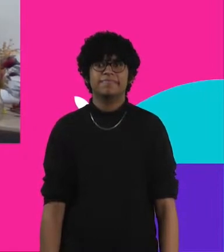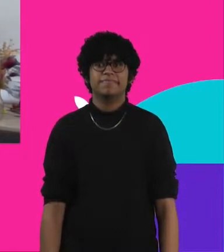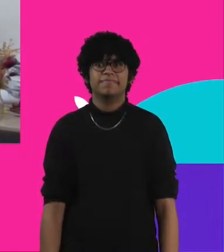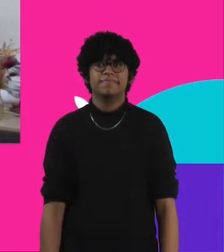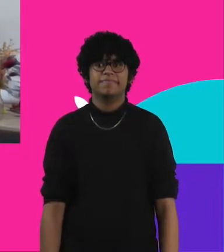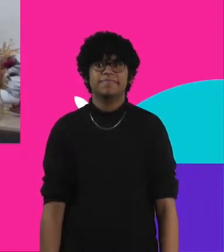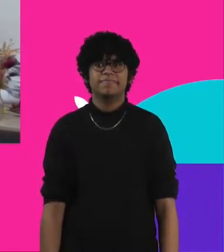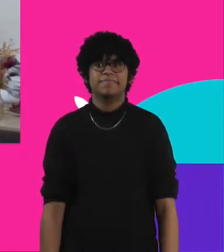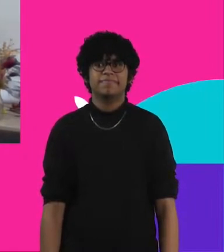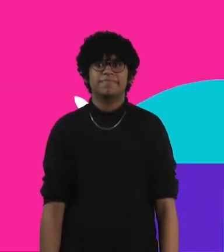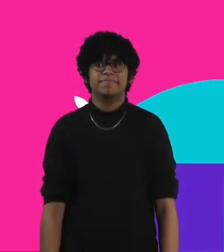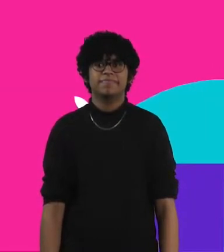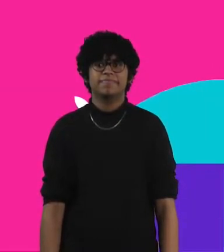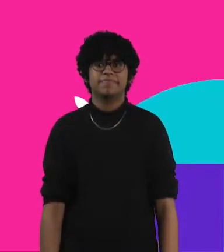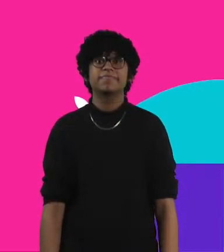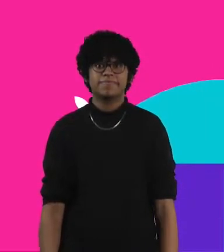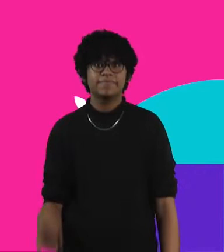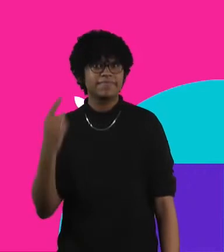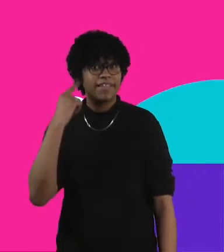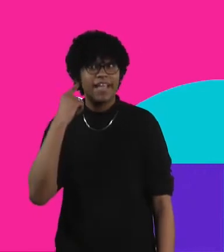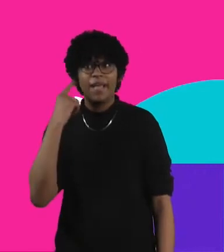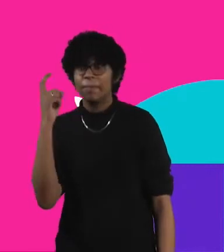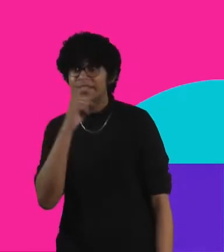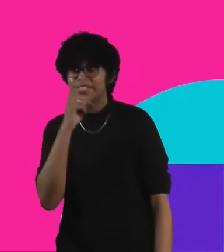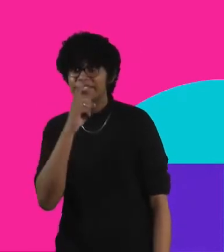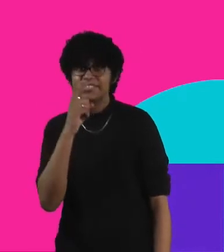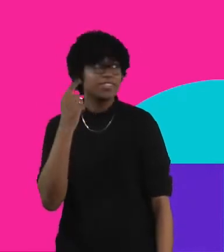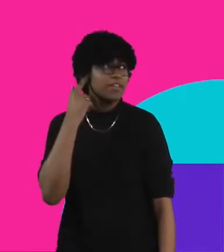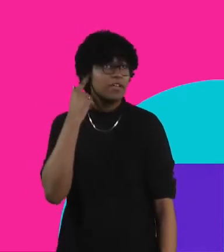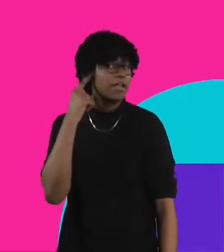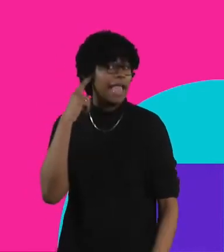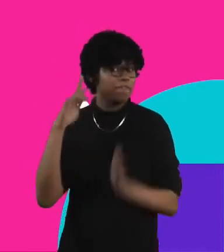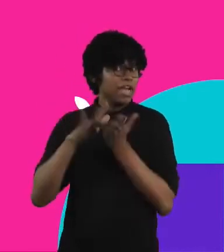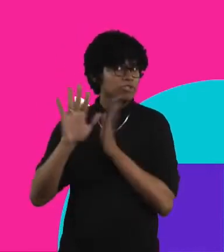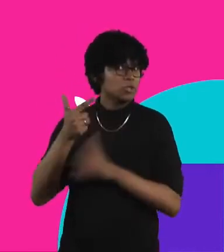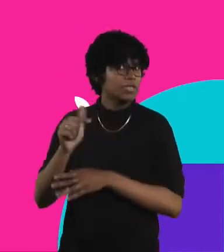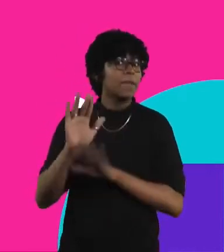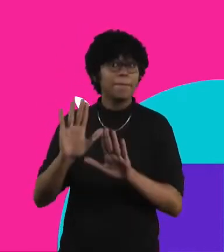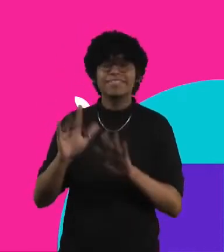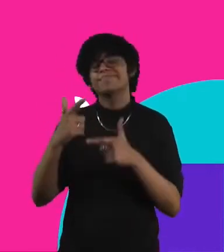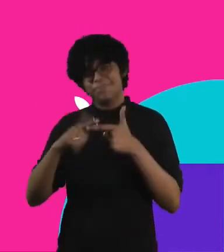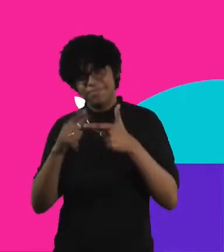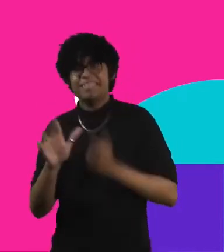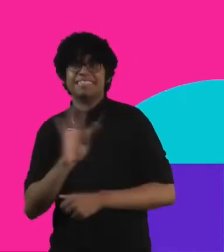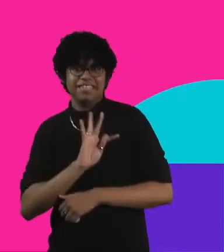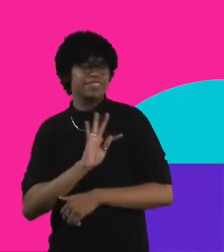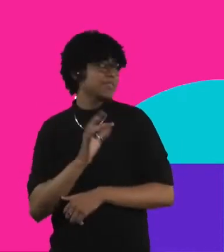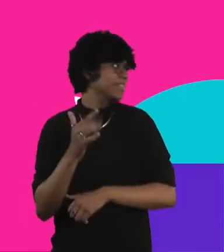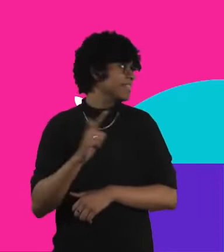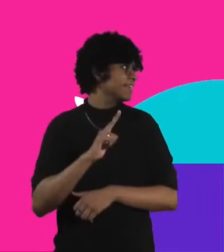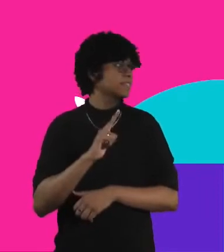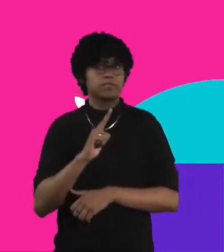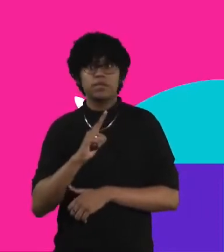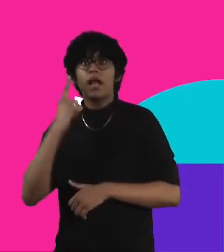Estou recebendo aqui no meu ponto, que é de mentira, que a gente não tem ponto, mas que problemas técnicos... Vocês estão me ouvindo